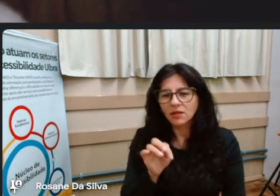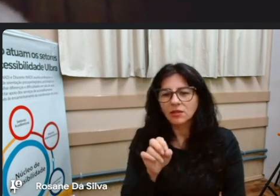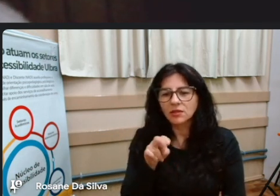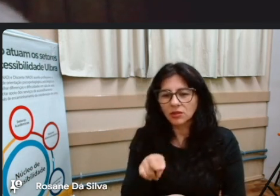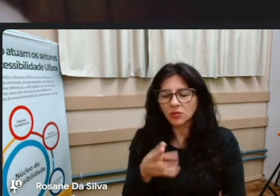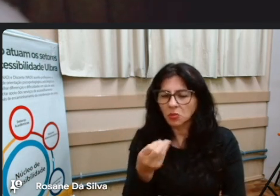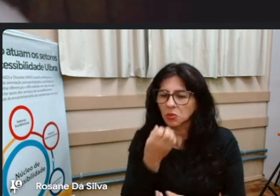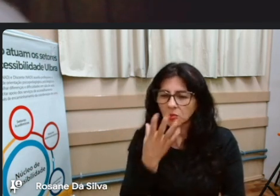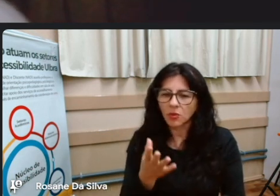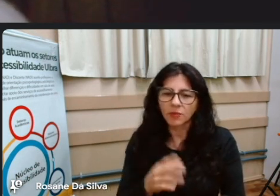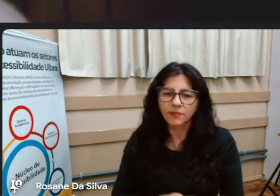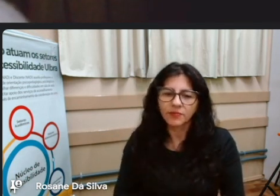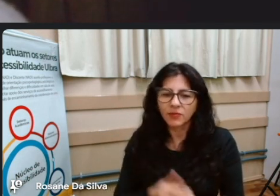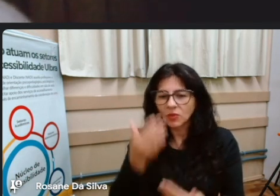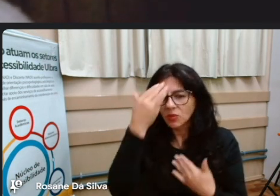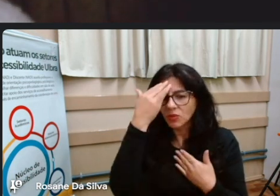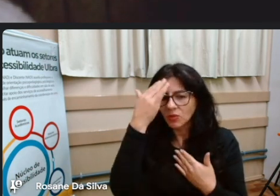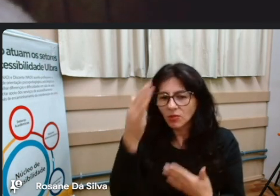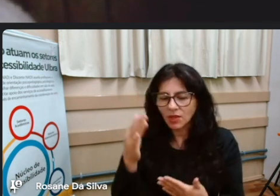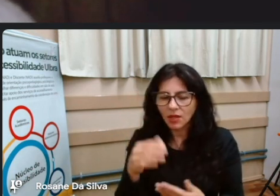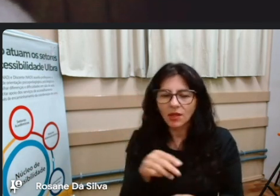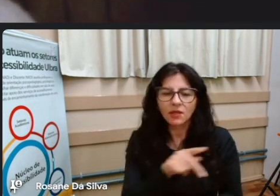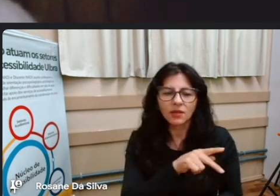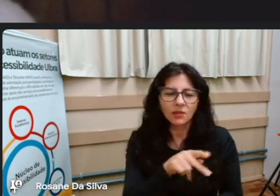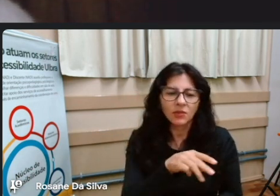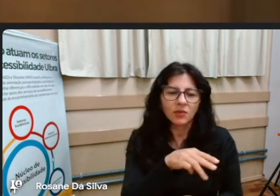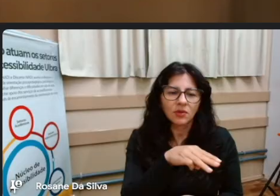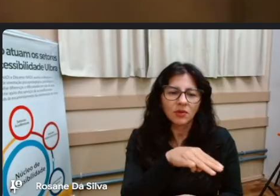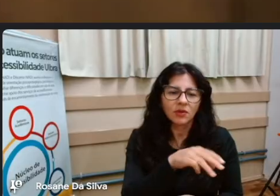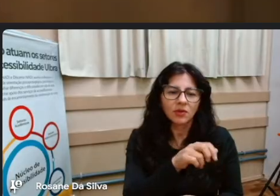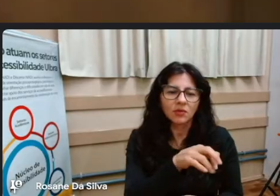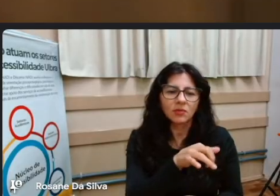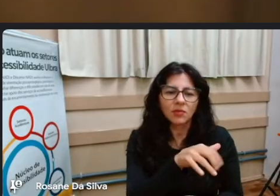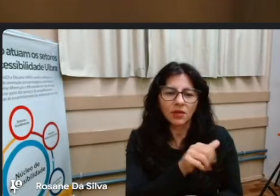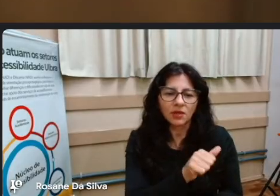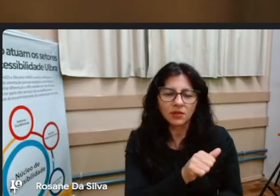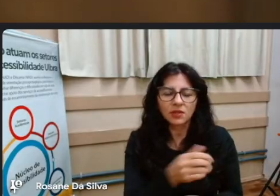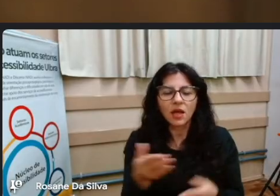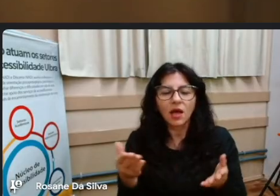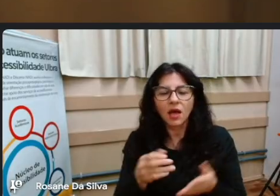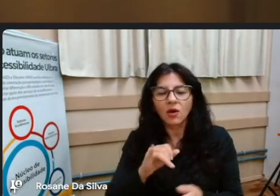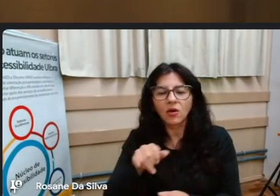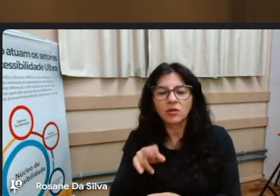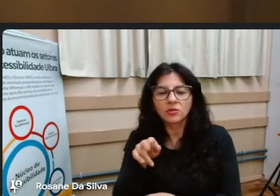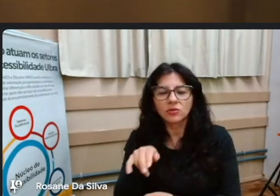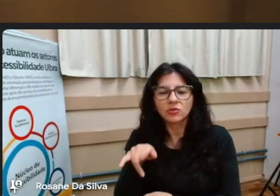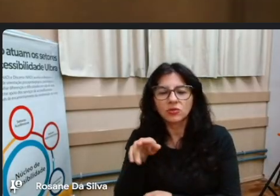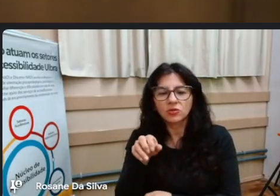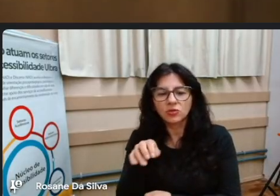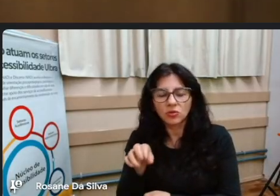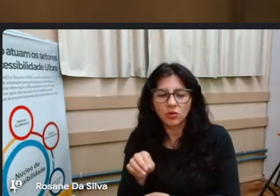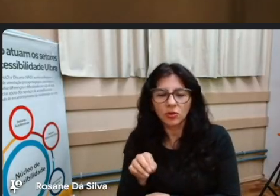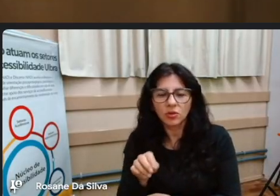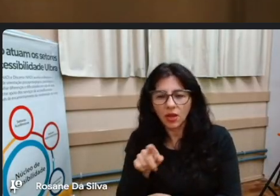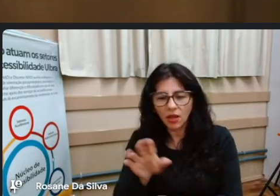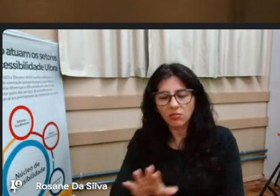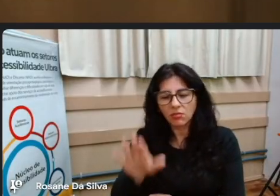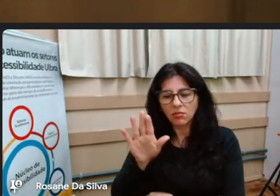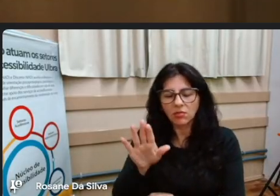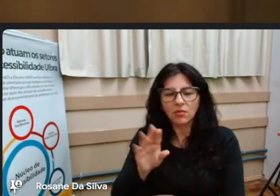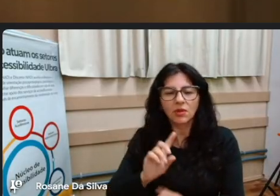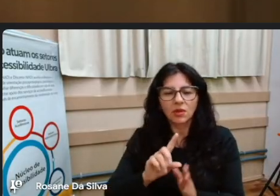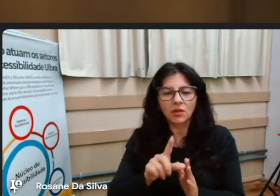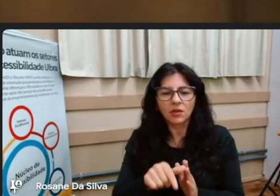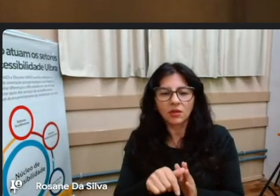Airton muito bom passo então Obrigado Airton professora Marisa vou passar a palavra pro Júnior